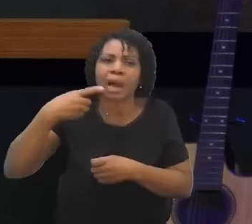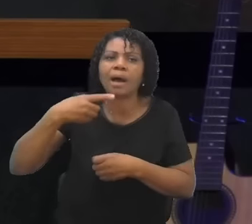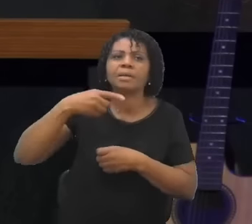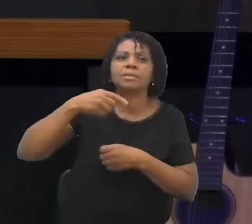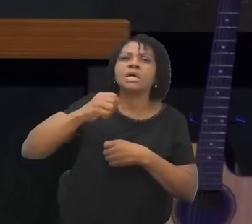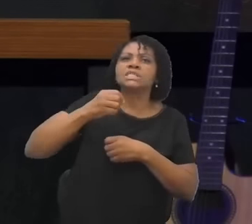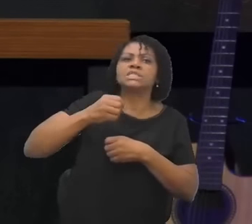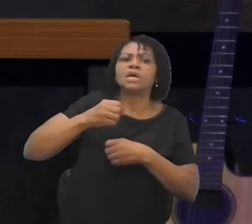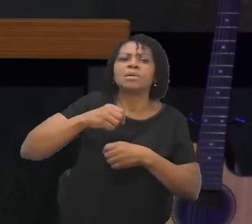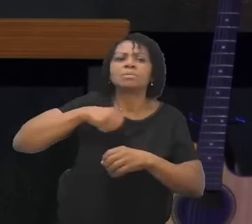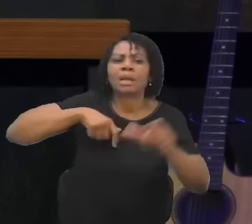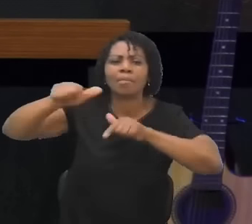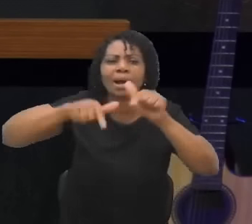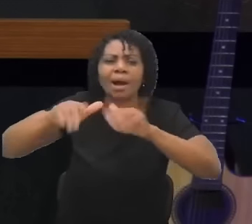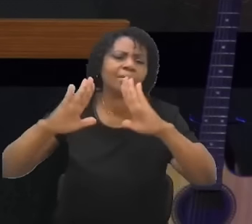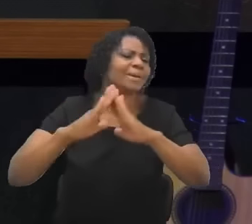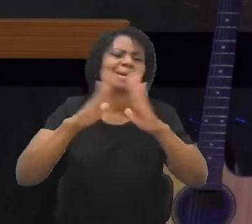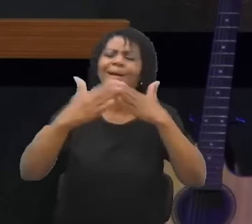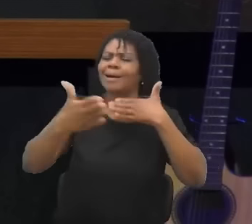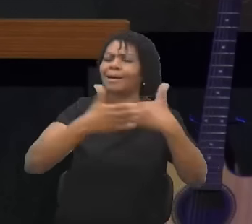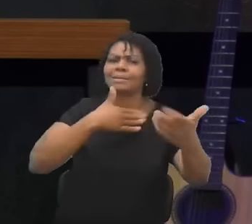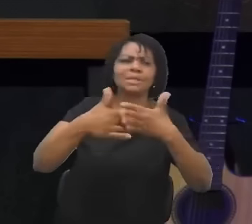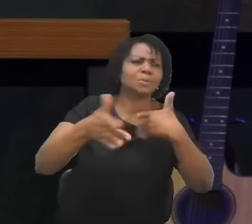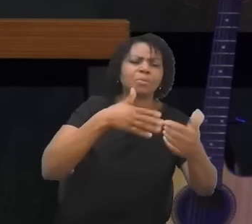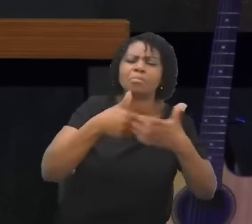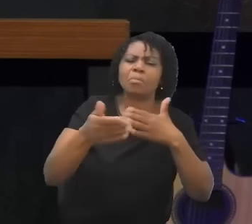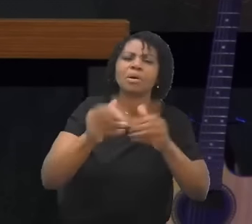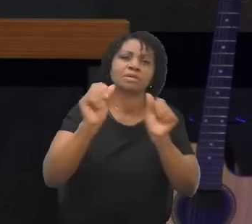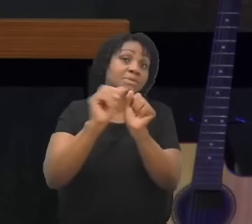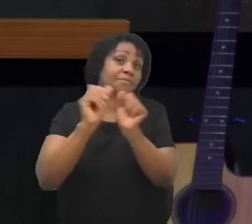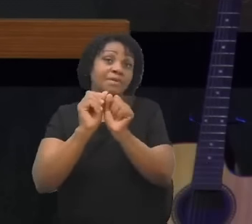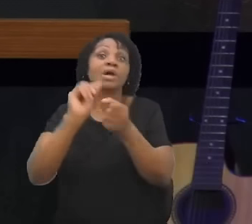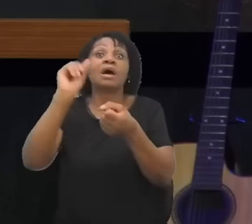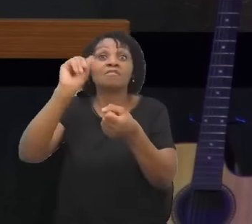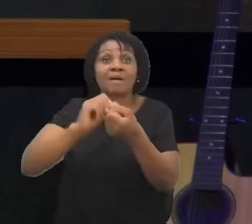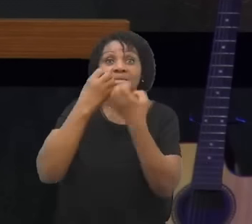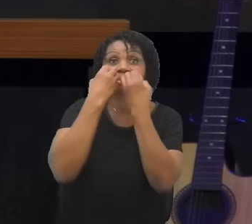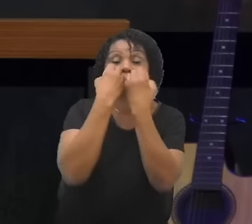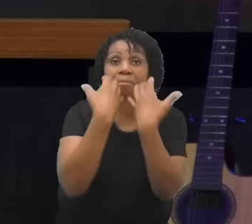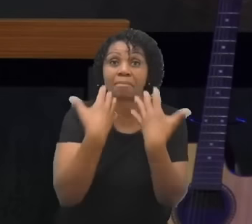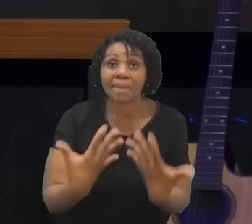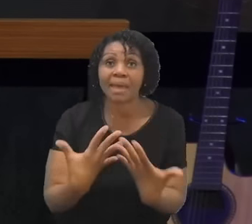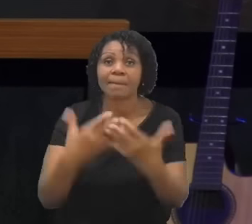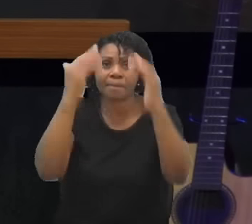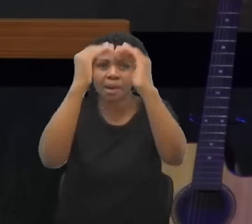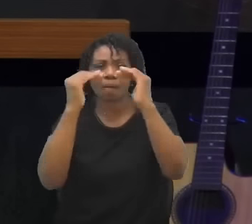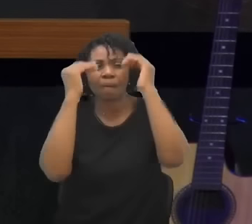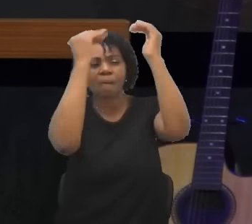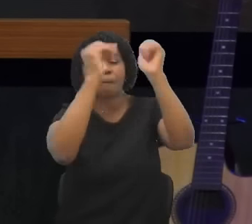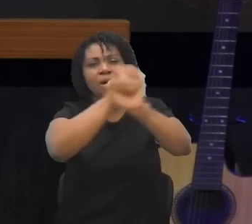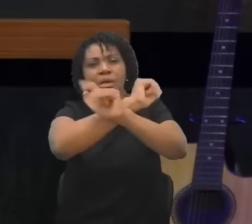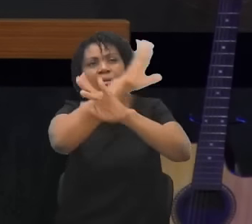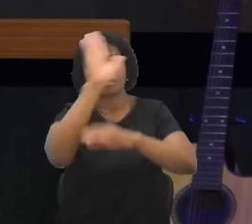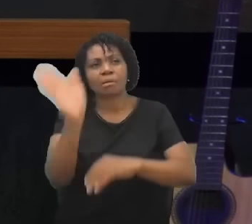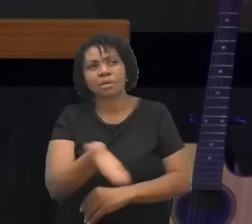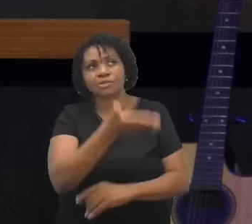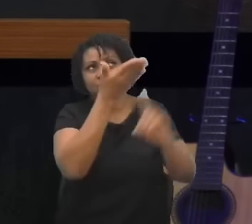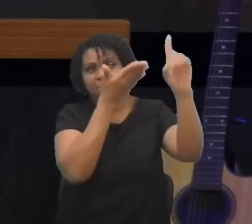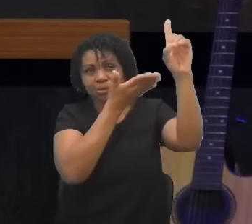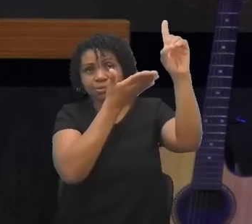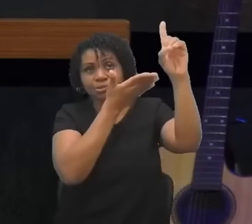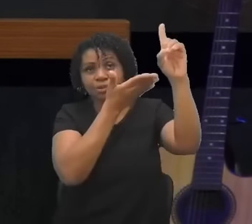sou dona de casa, não importa o que você faz, mas o que você faz, faça bem, para a honra e glória de Deus. E saiba